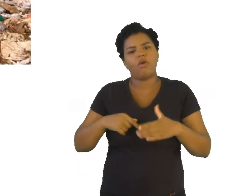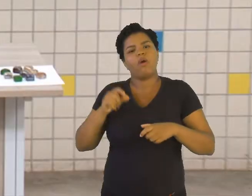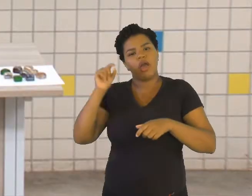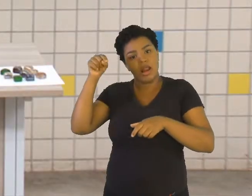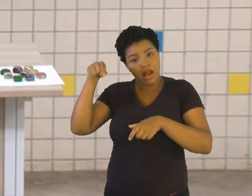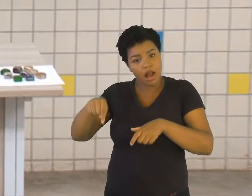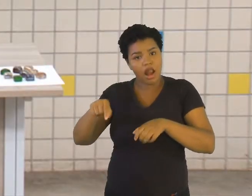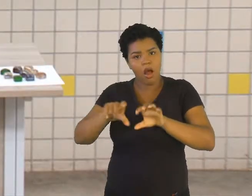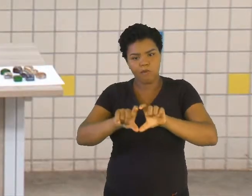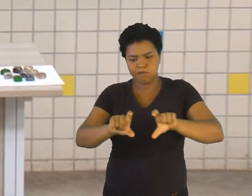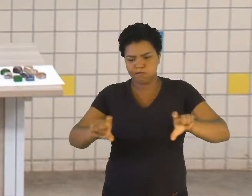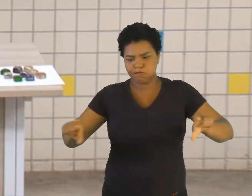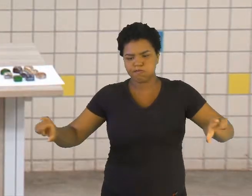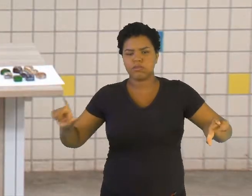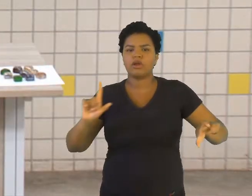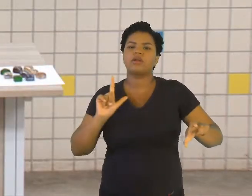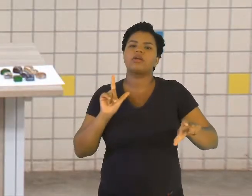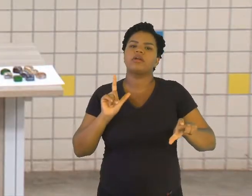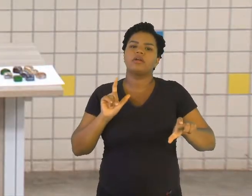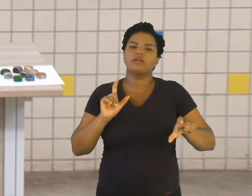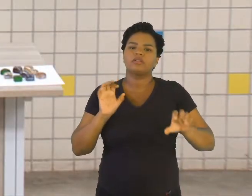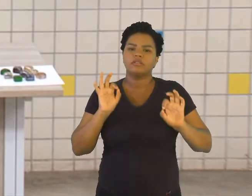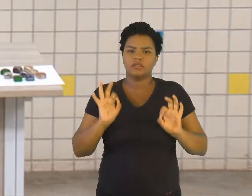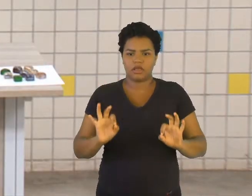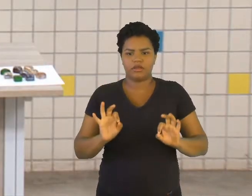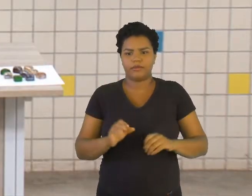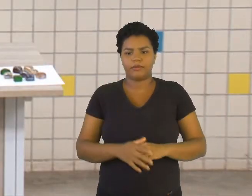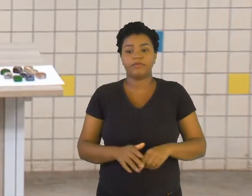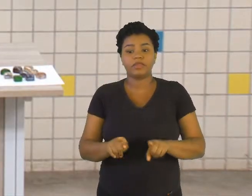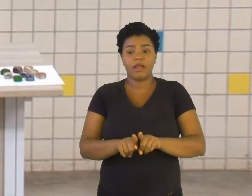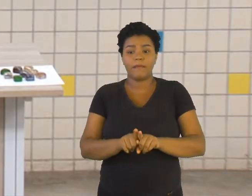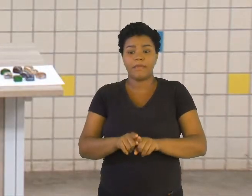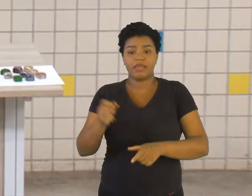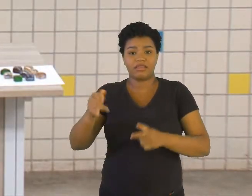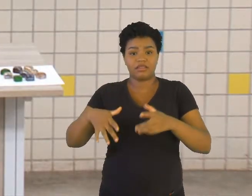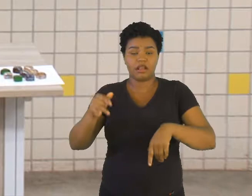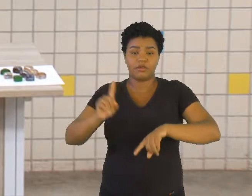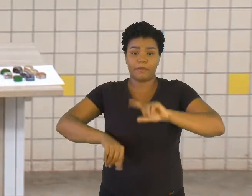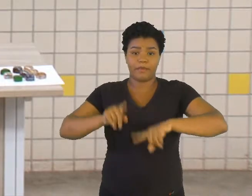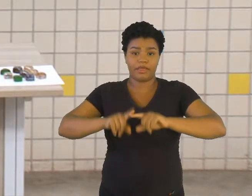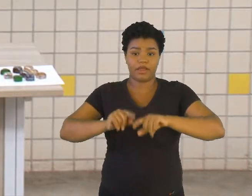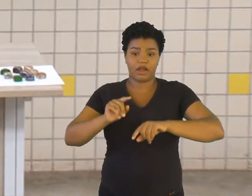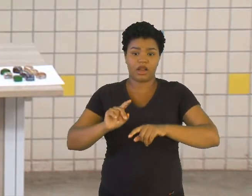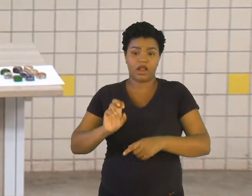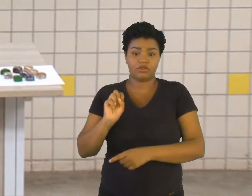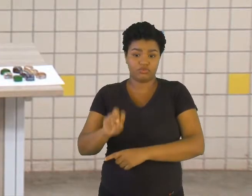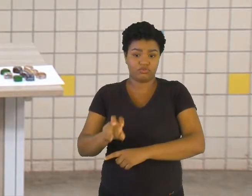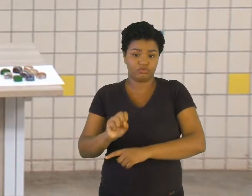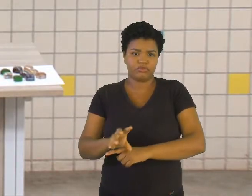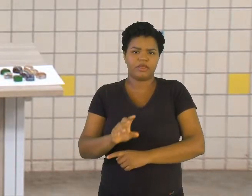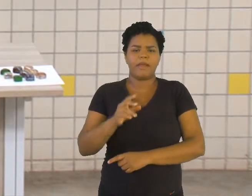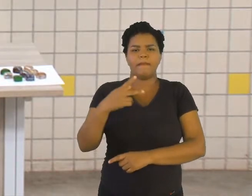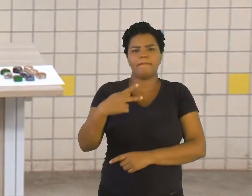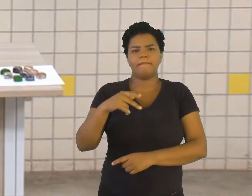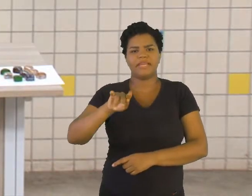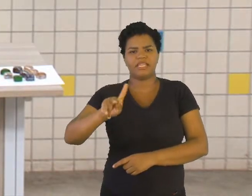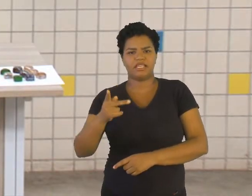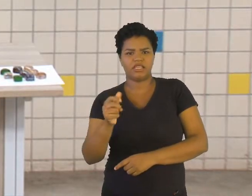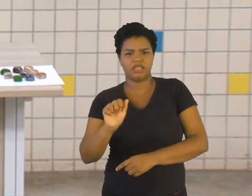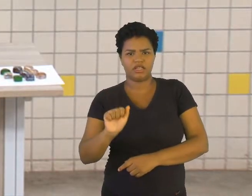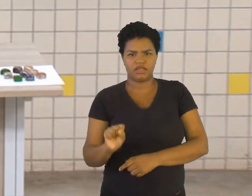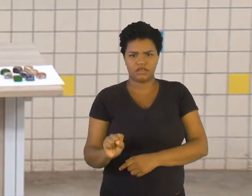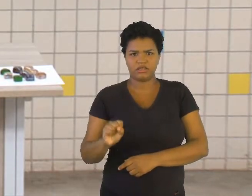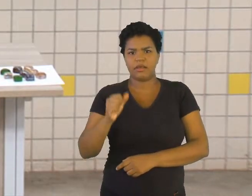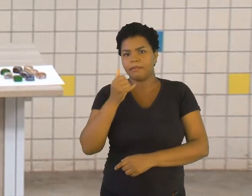tá ok? E aí vem também o descarte de materiais tóxicos, como pilhas, baterias